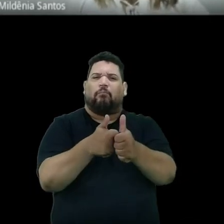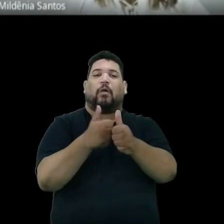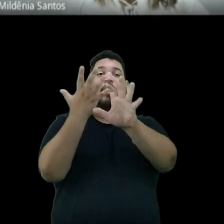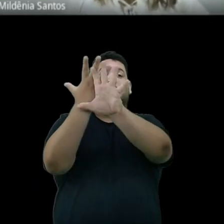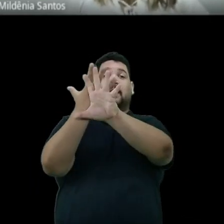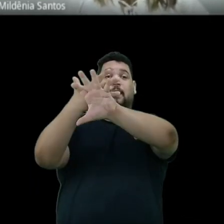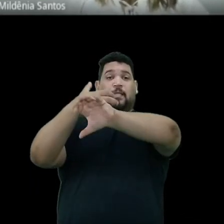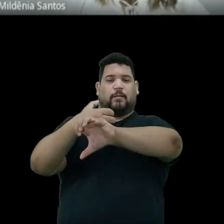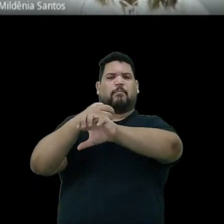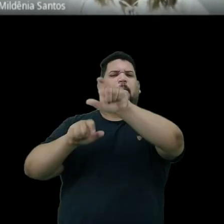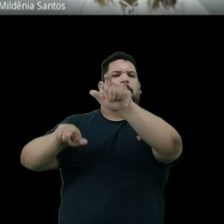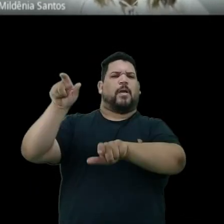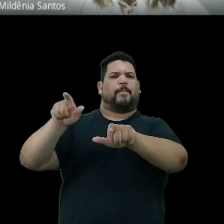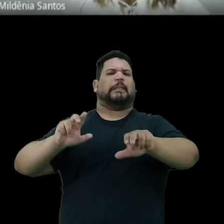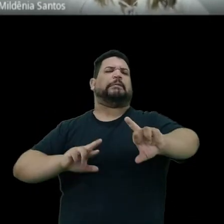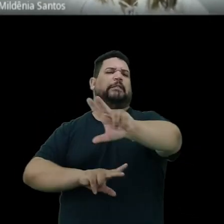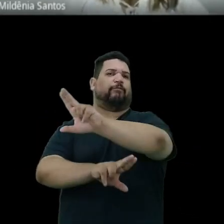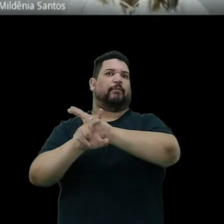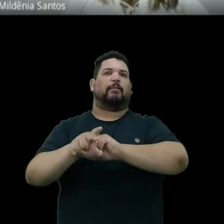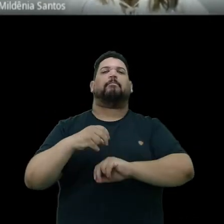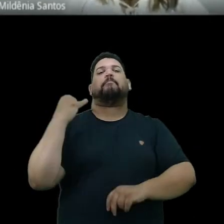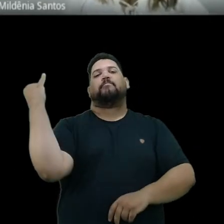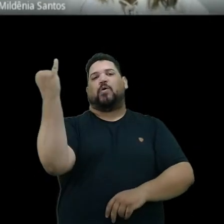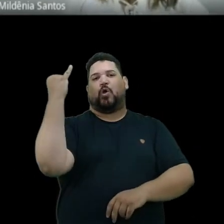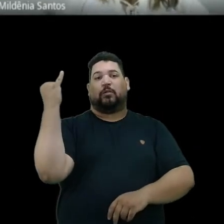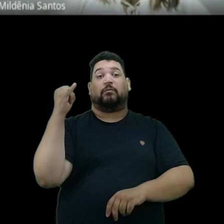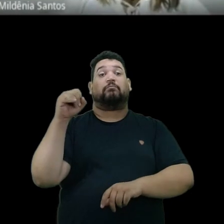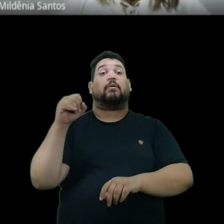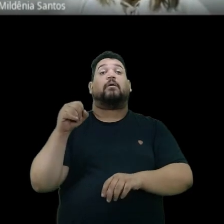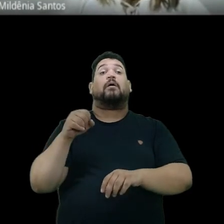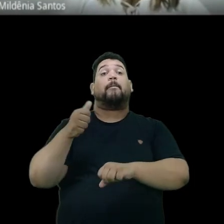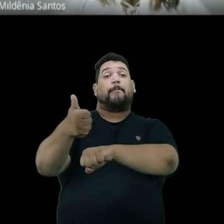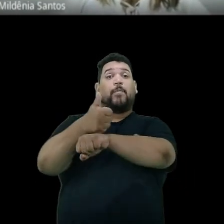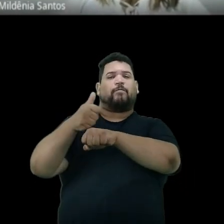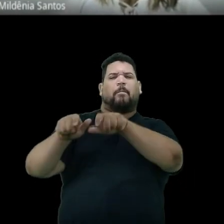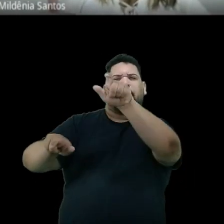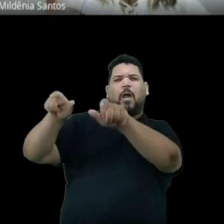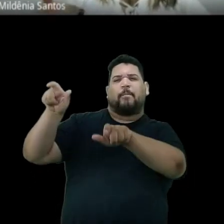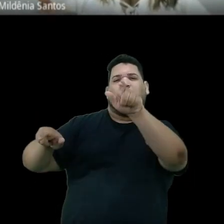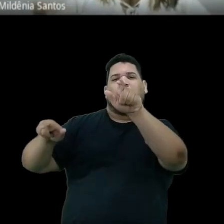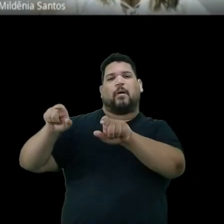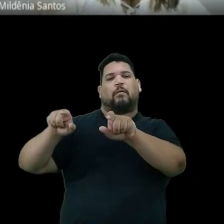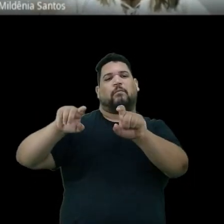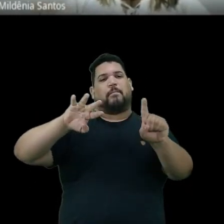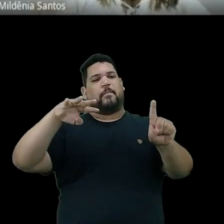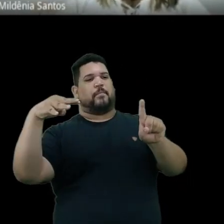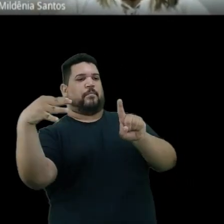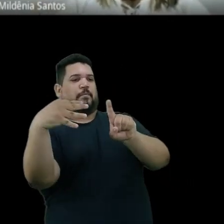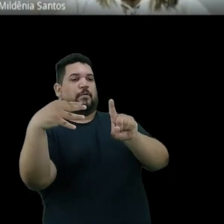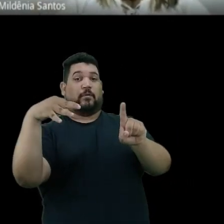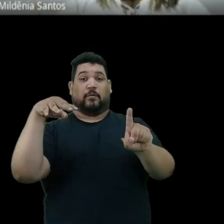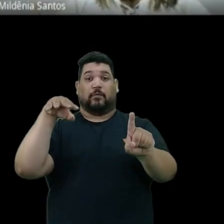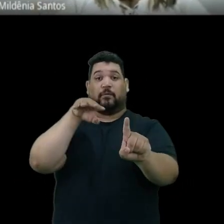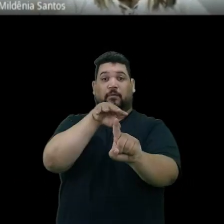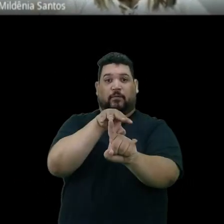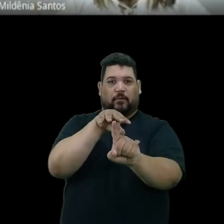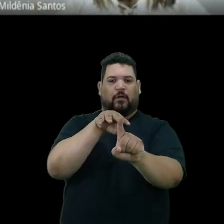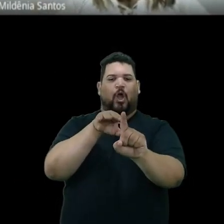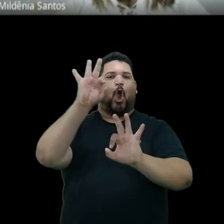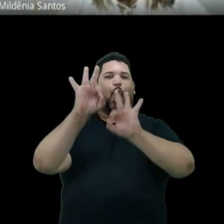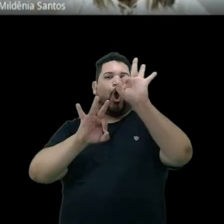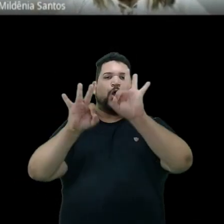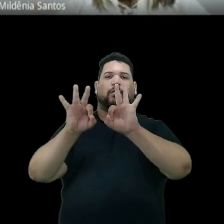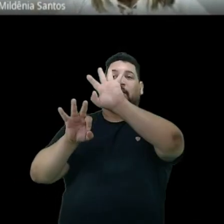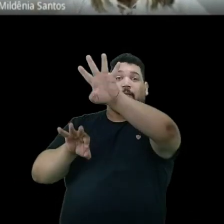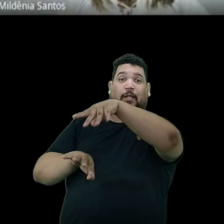multidisciplinar, que é importantíssimo, onde cada profissional vai olhar para esse indivíduo, traçar seus planos de intervenção para que